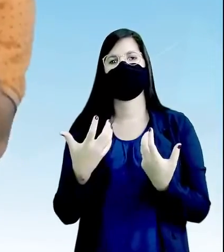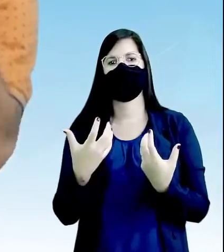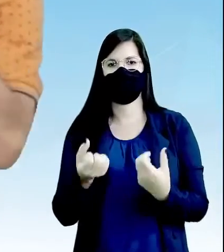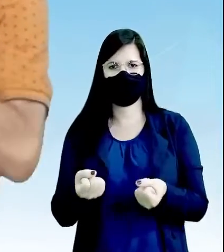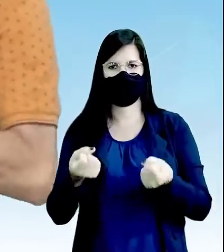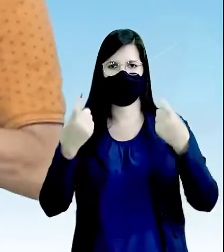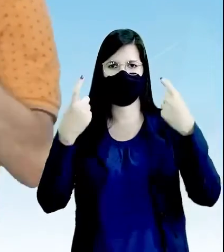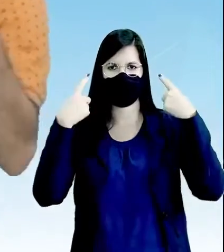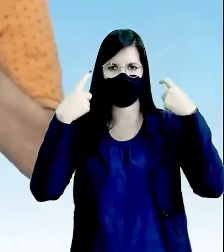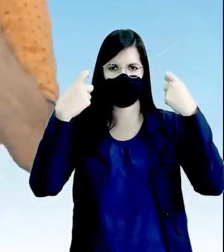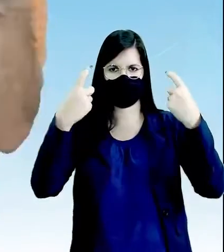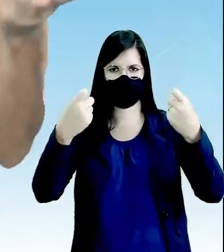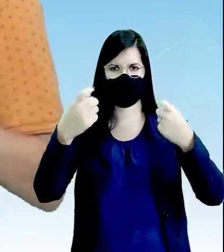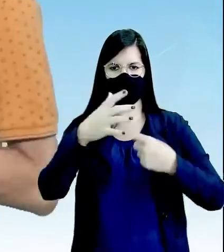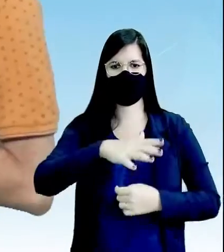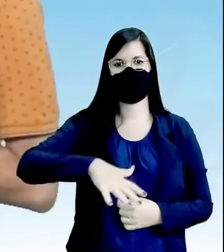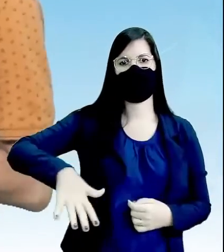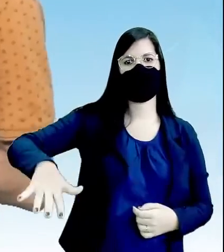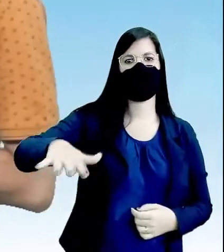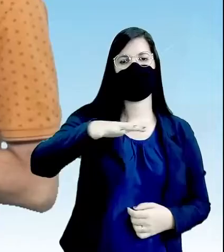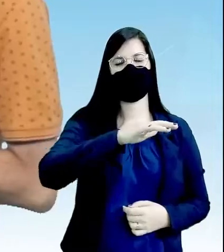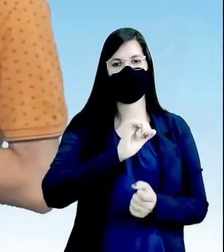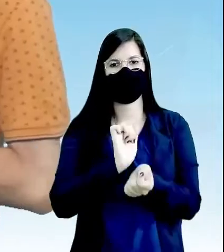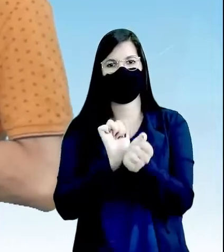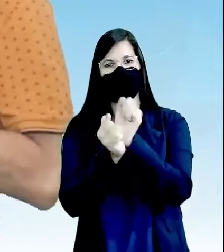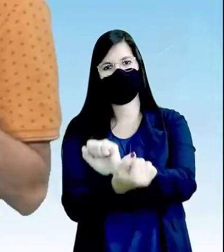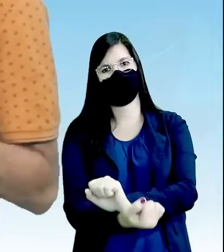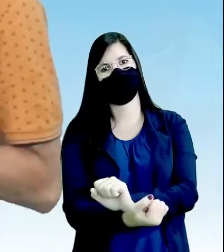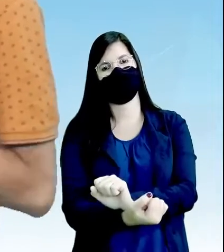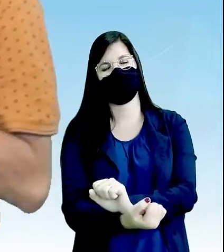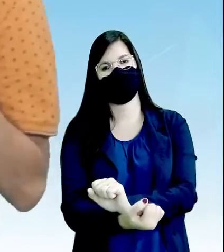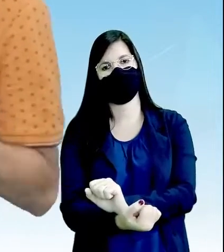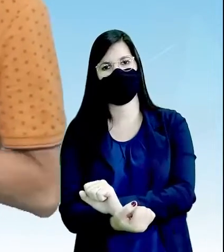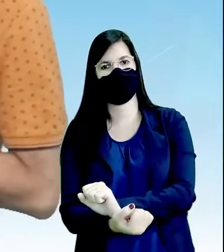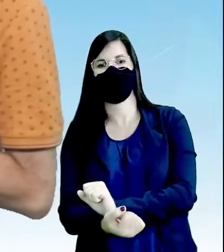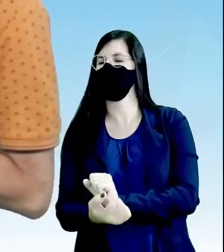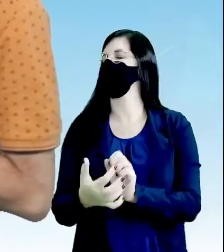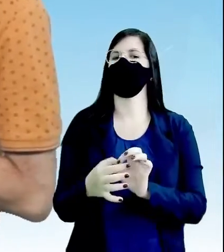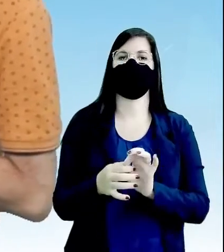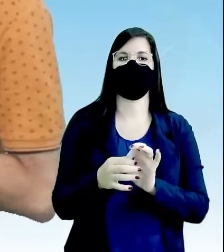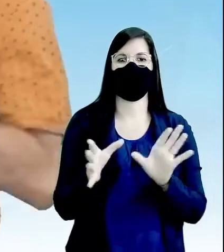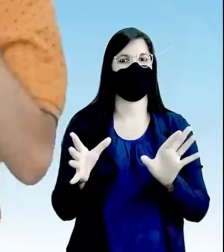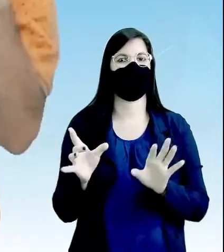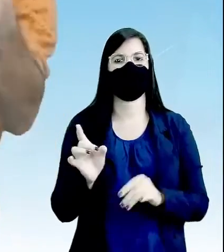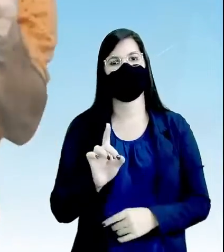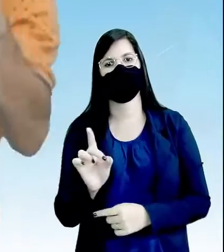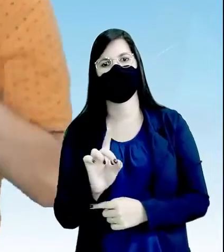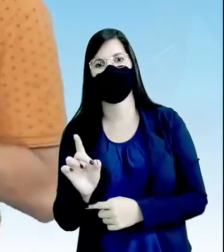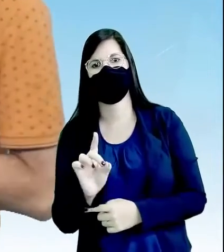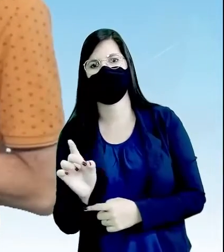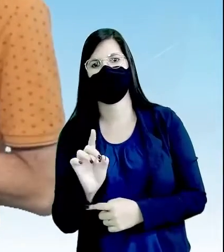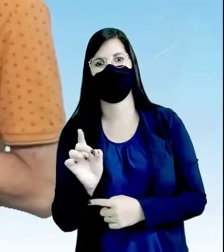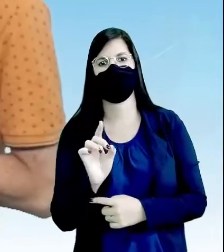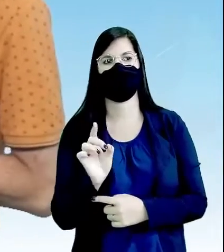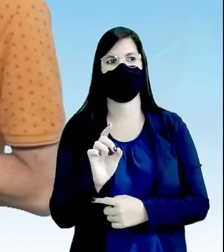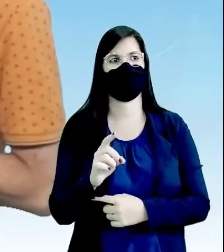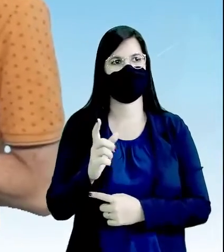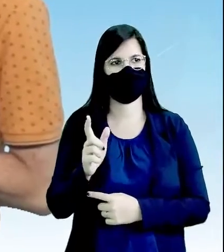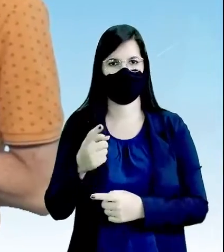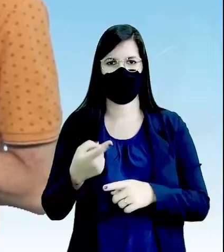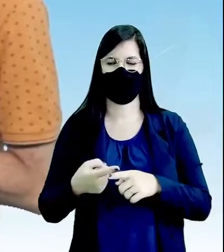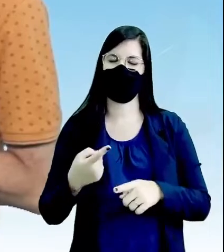Revolução, era gente Escravocrata, escravocrata, então não permitia, não aderiria ao um grande pecado, projeto, né?